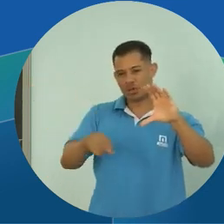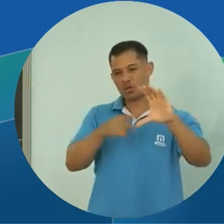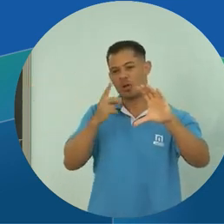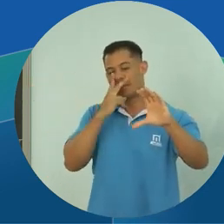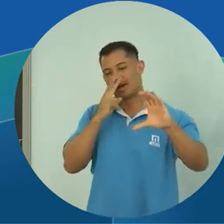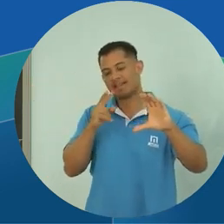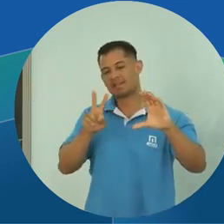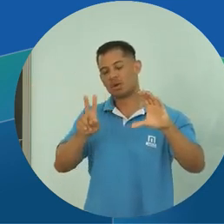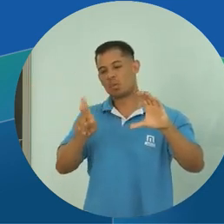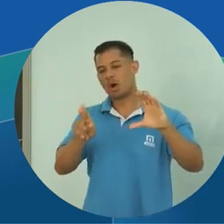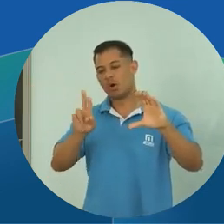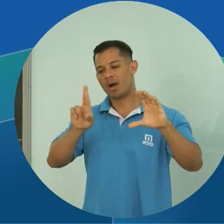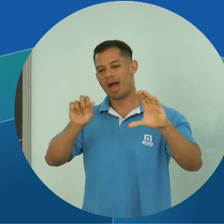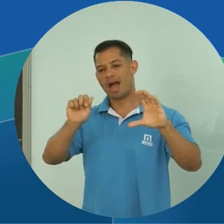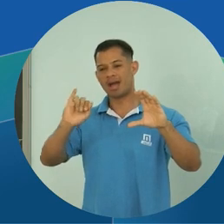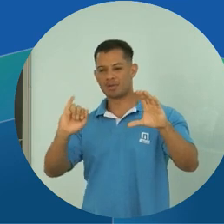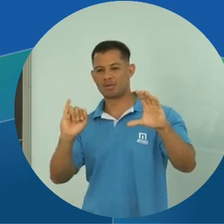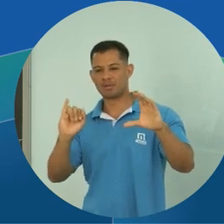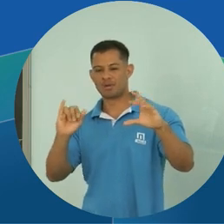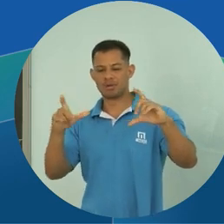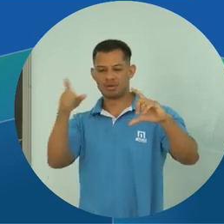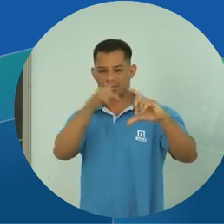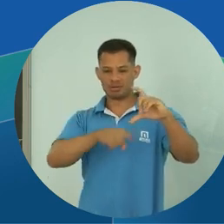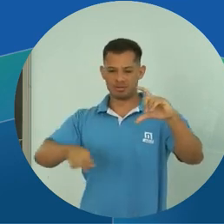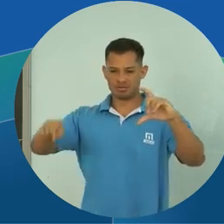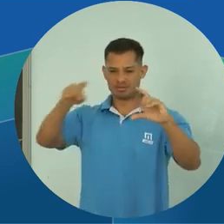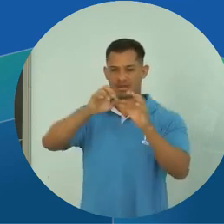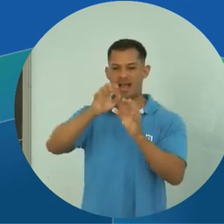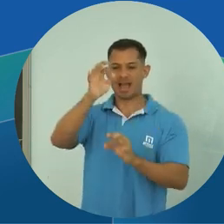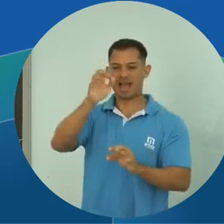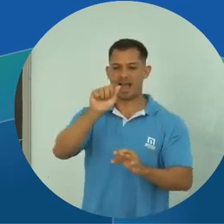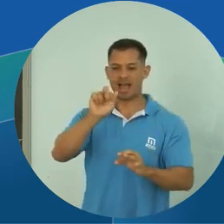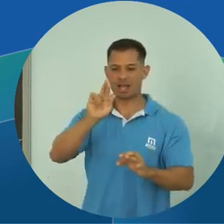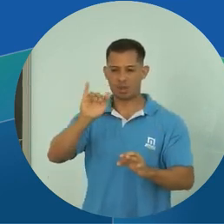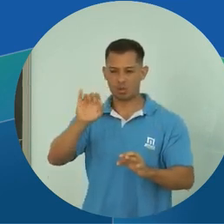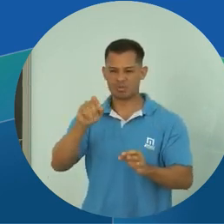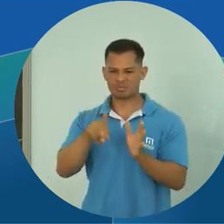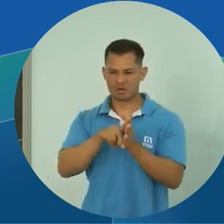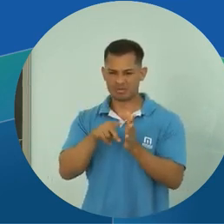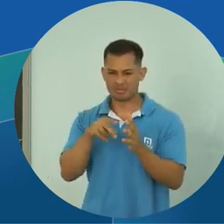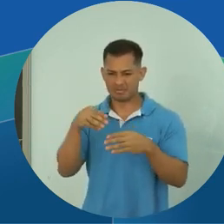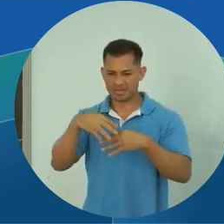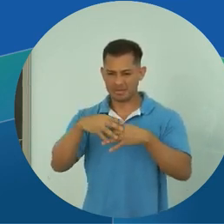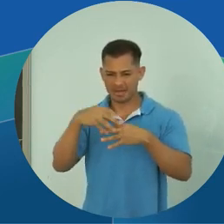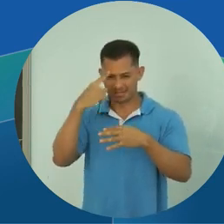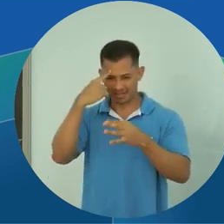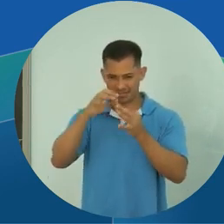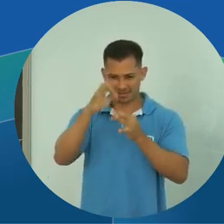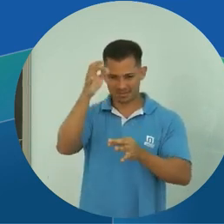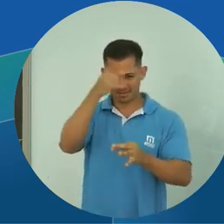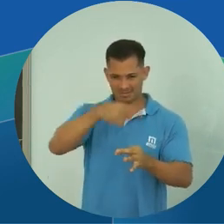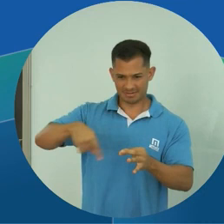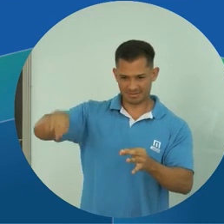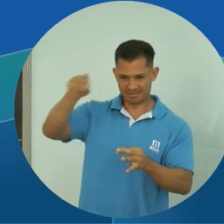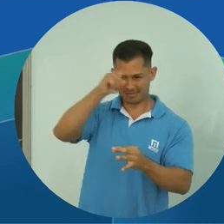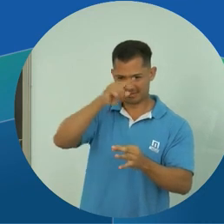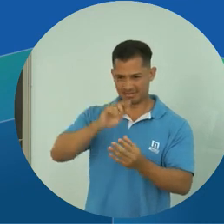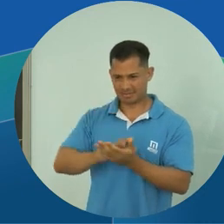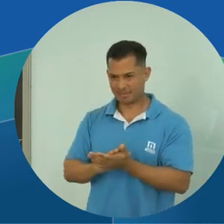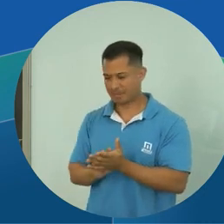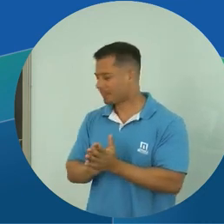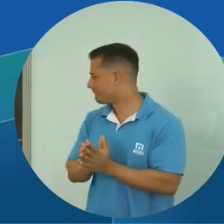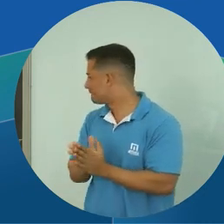peso mínimo que ela teria que aguentar. Aqui é o do painel, e não é o do painel o peso próprio, é o painel